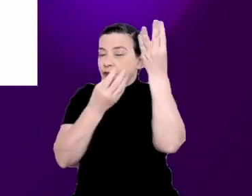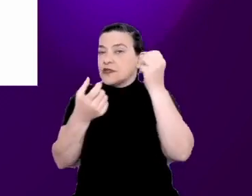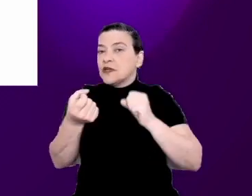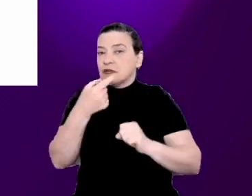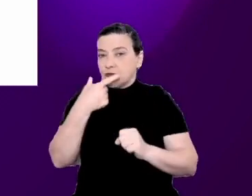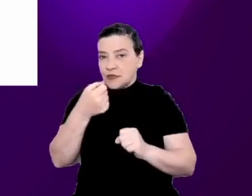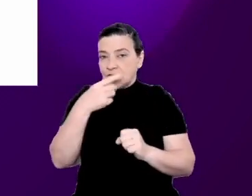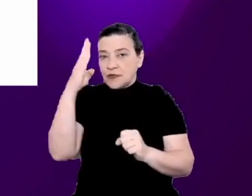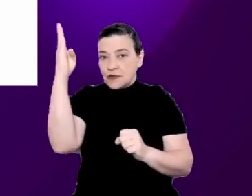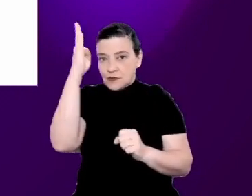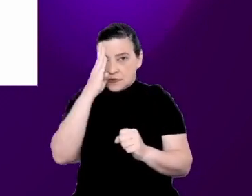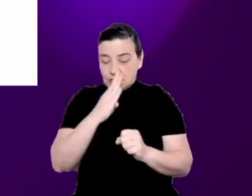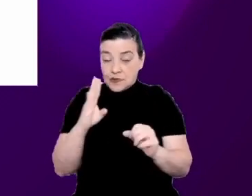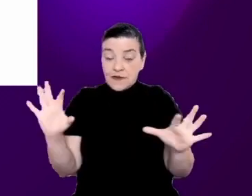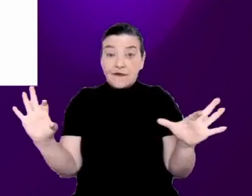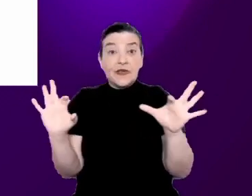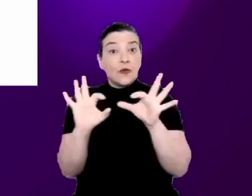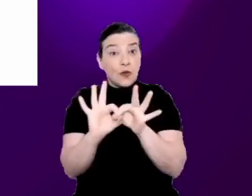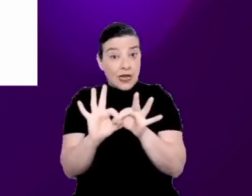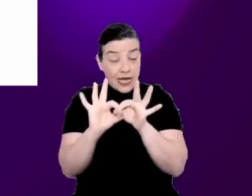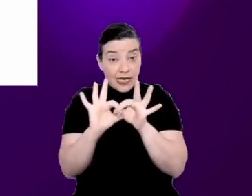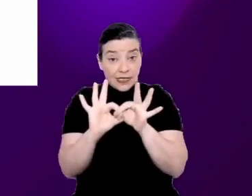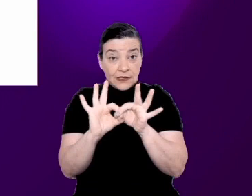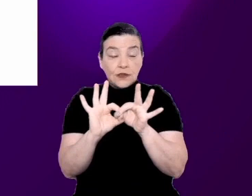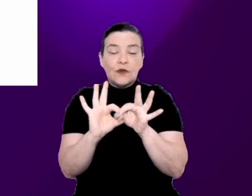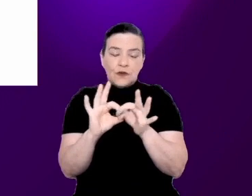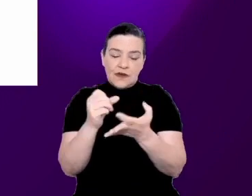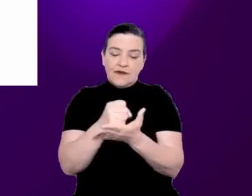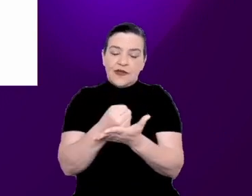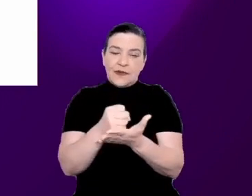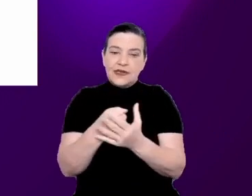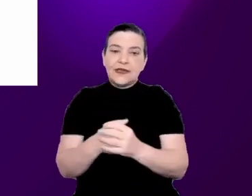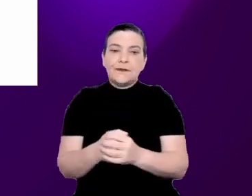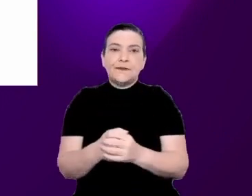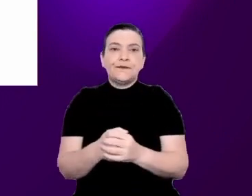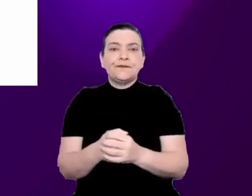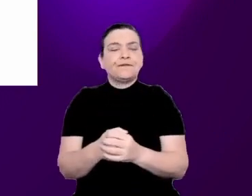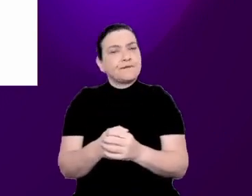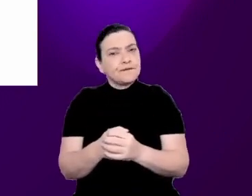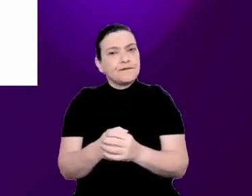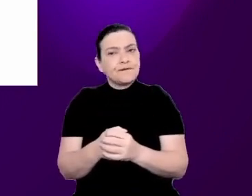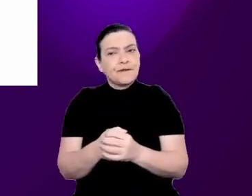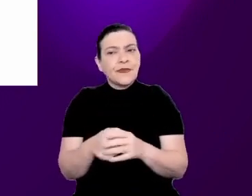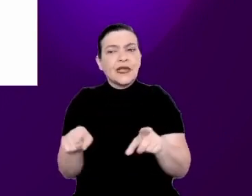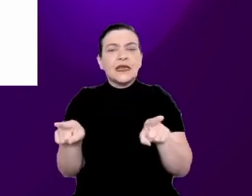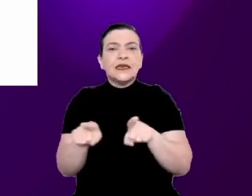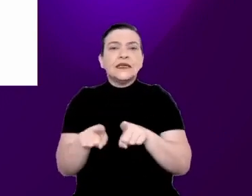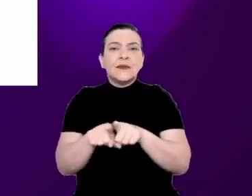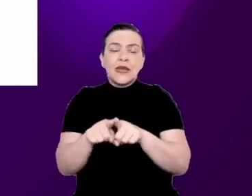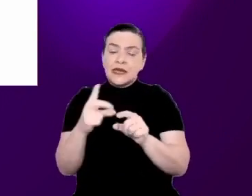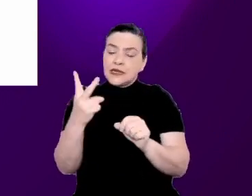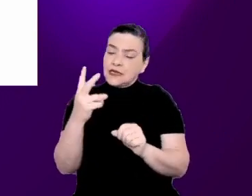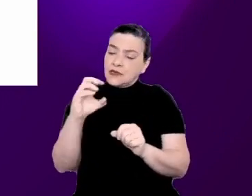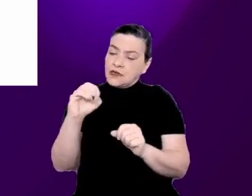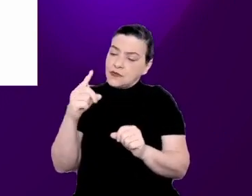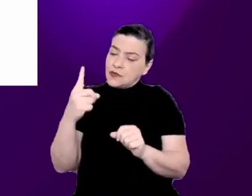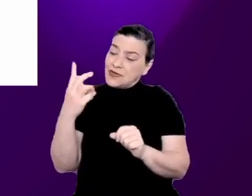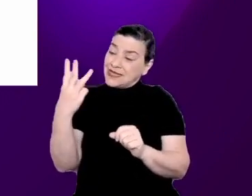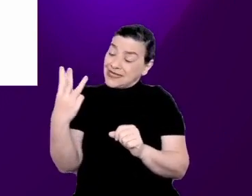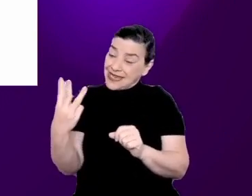Brasil, vinculado à farmácia clínica. E, mesmo assim, só em 2013 é que